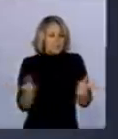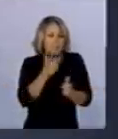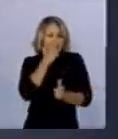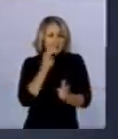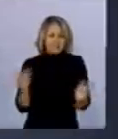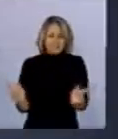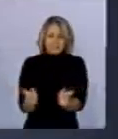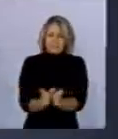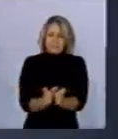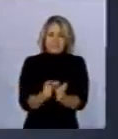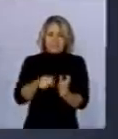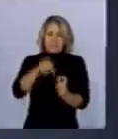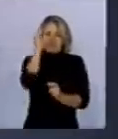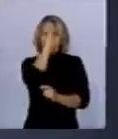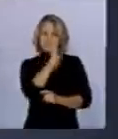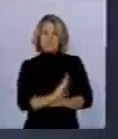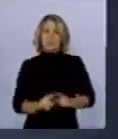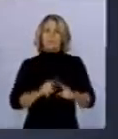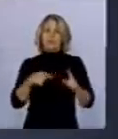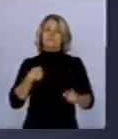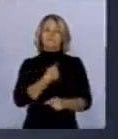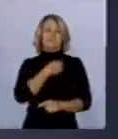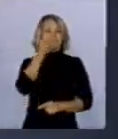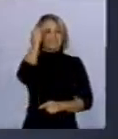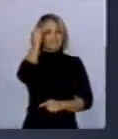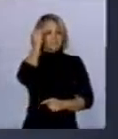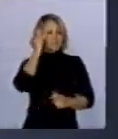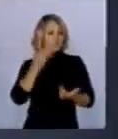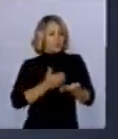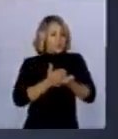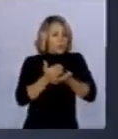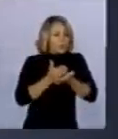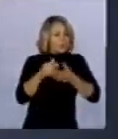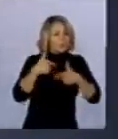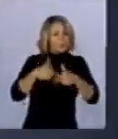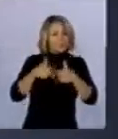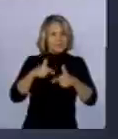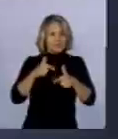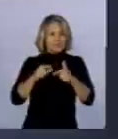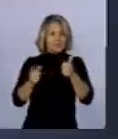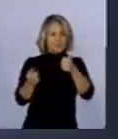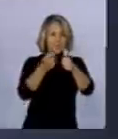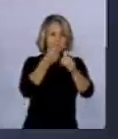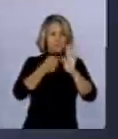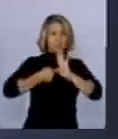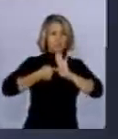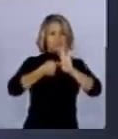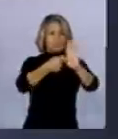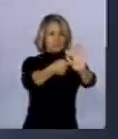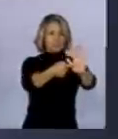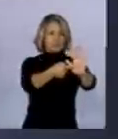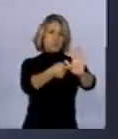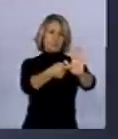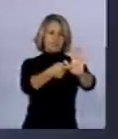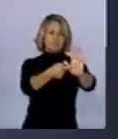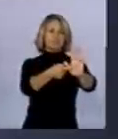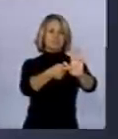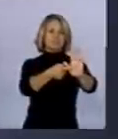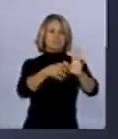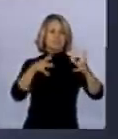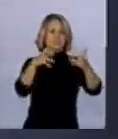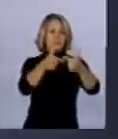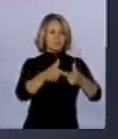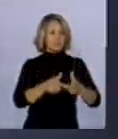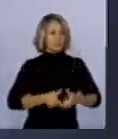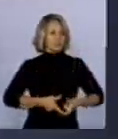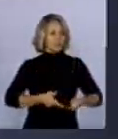brasileira entende que a pequena penetração dess serviço é o indicador é o indicador do potencial desse